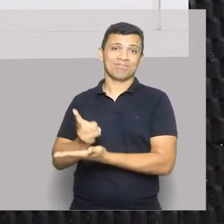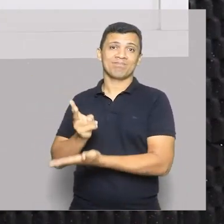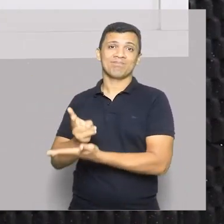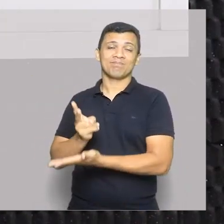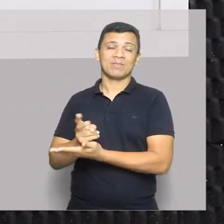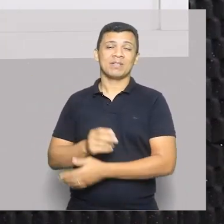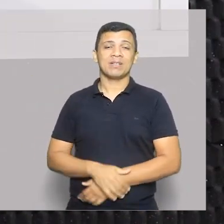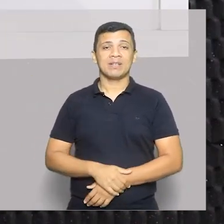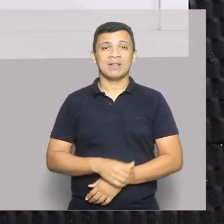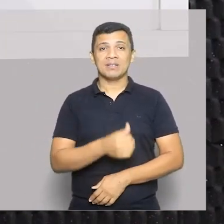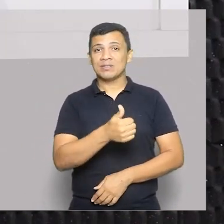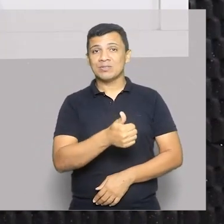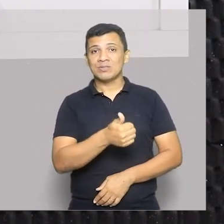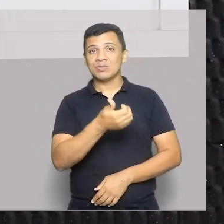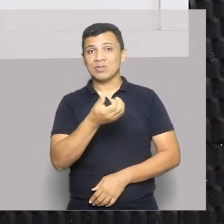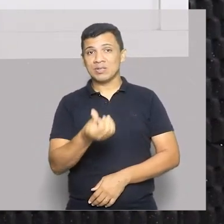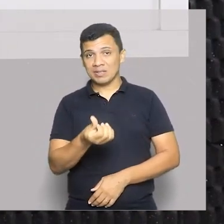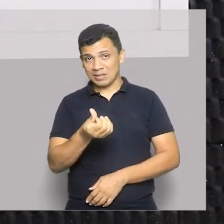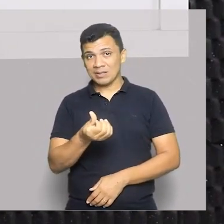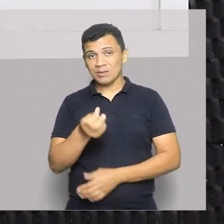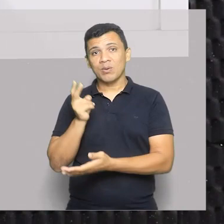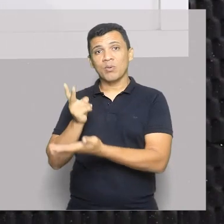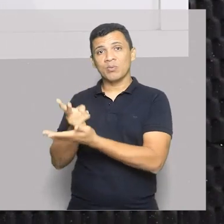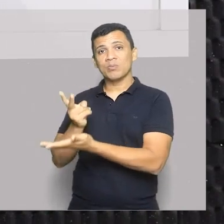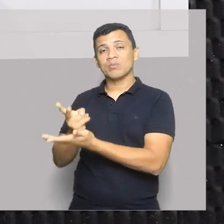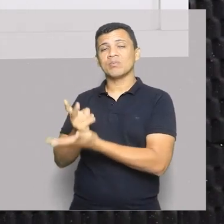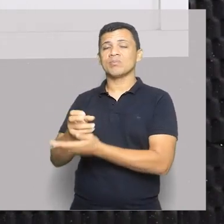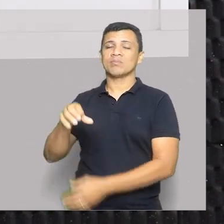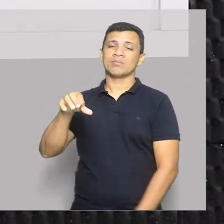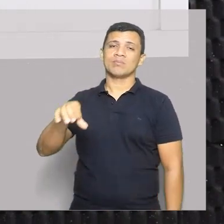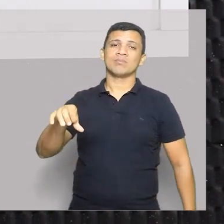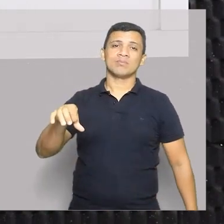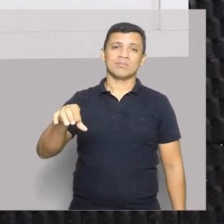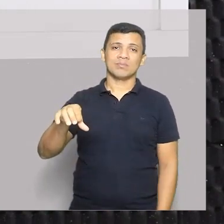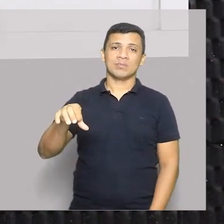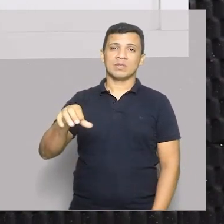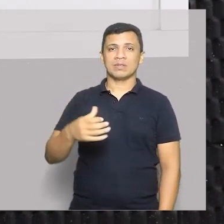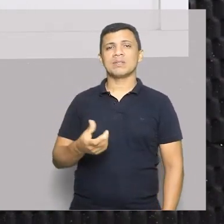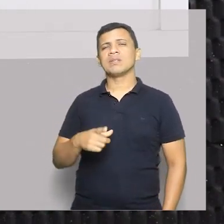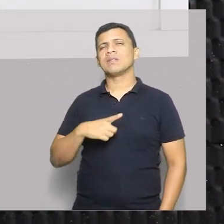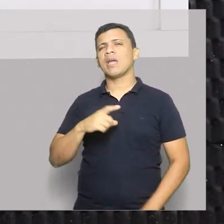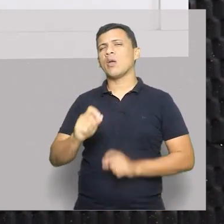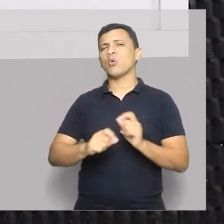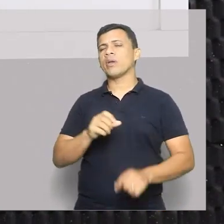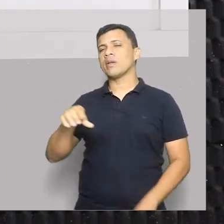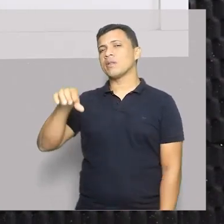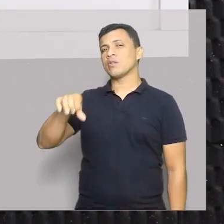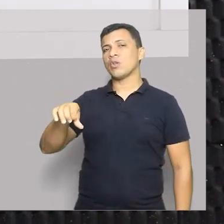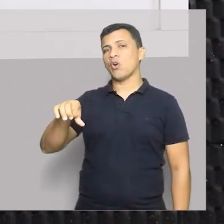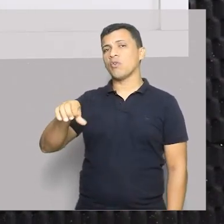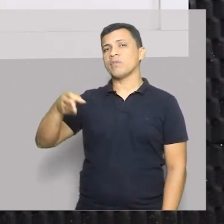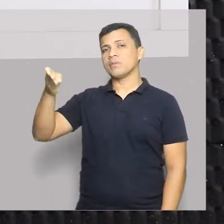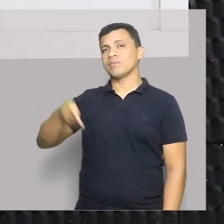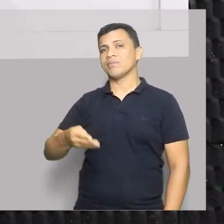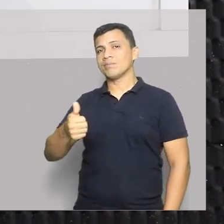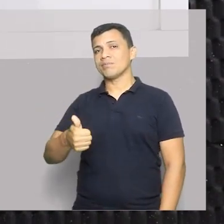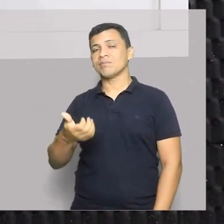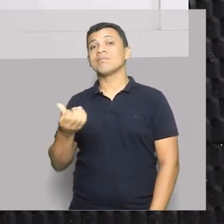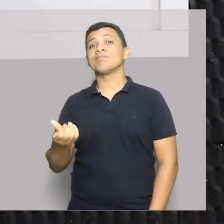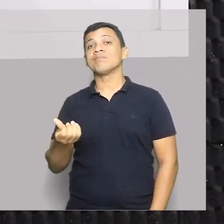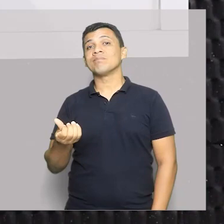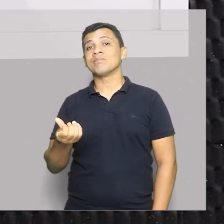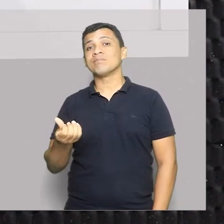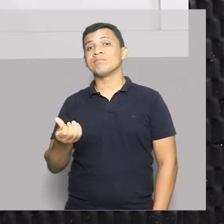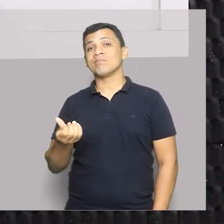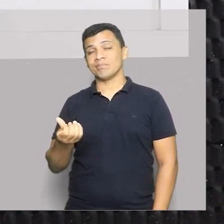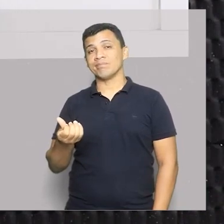16 partes, ficaram 9 quadradinhos. Então, você tem 9/16. Se você for representar isso por fração,